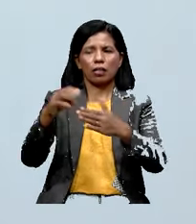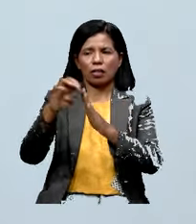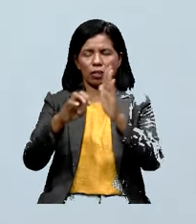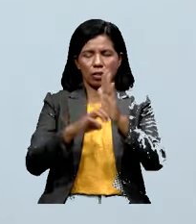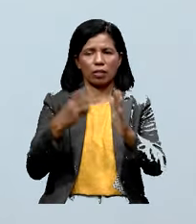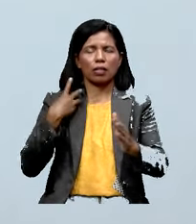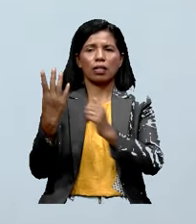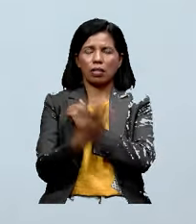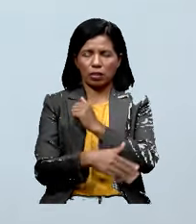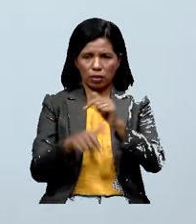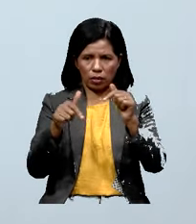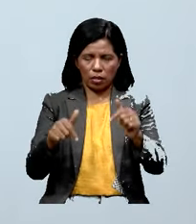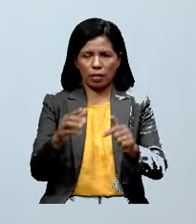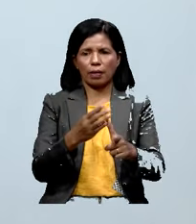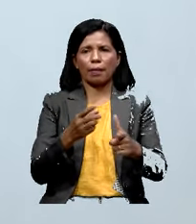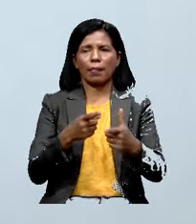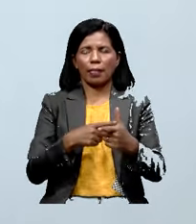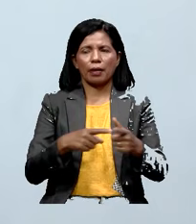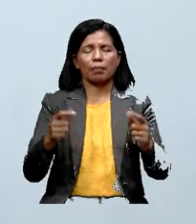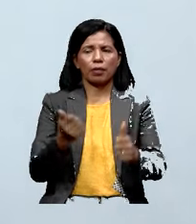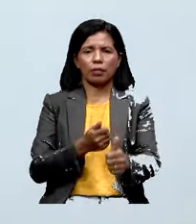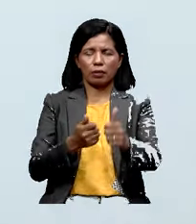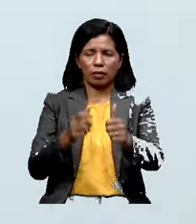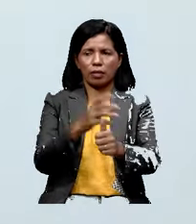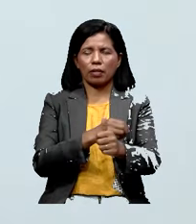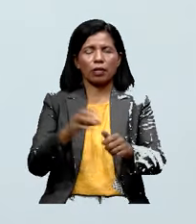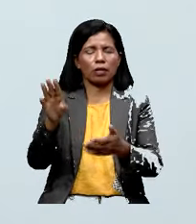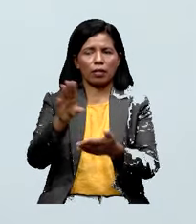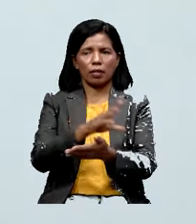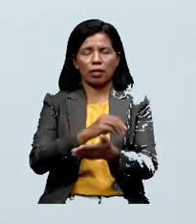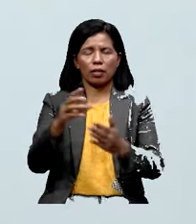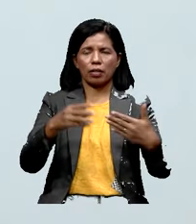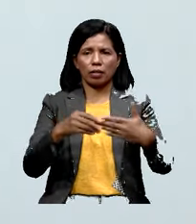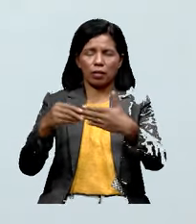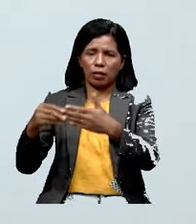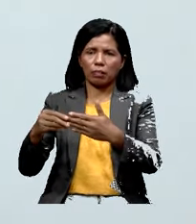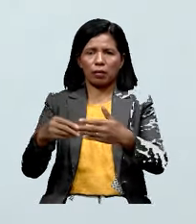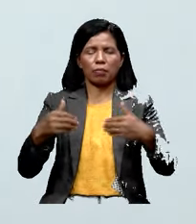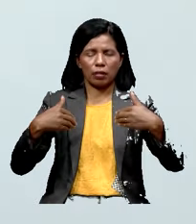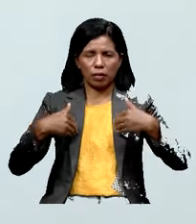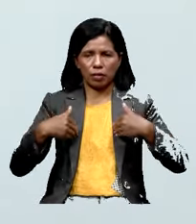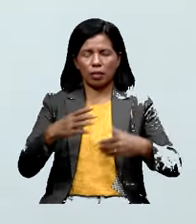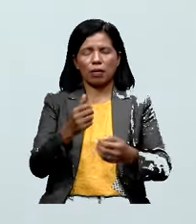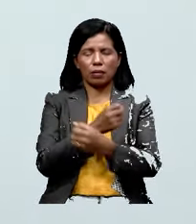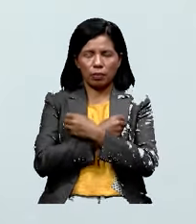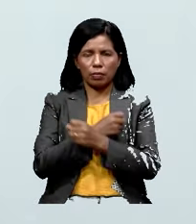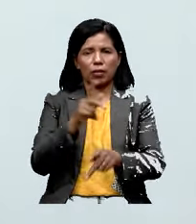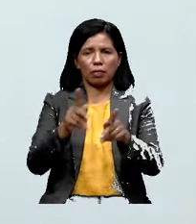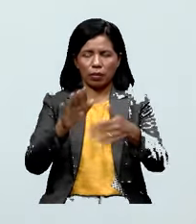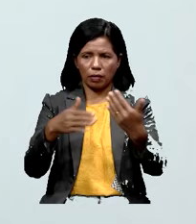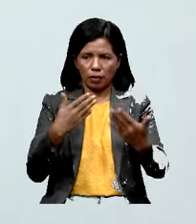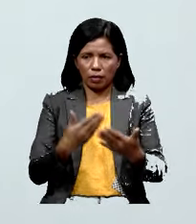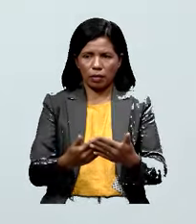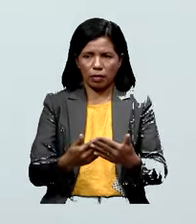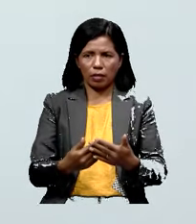itinera ida ne bele banati na fatnis líder be como is harai kan lutan ho di servi tenia povo liliu